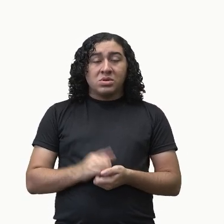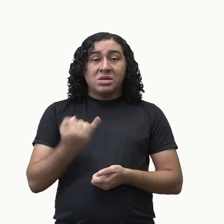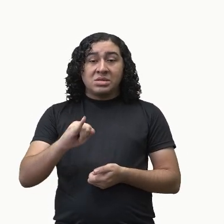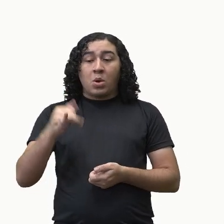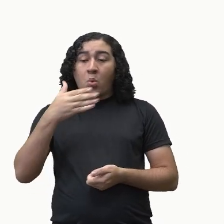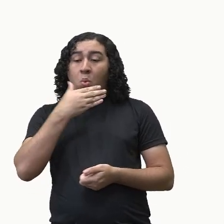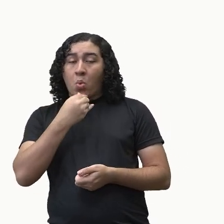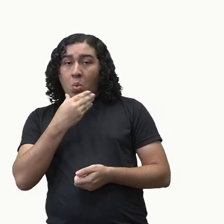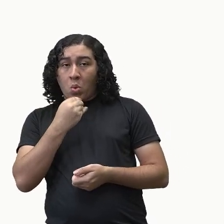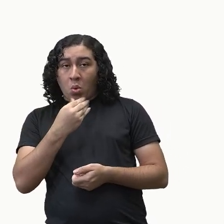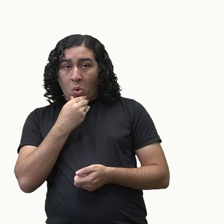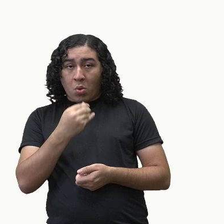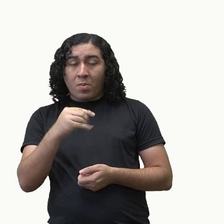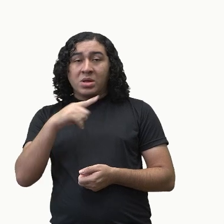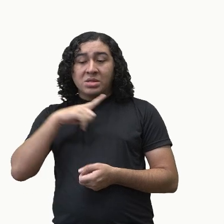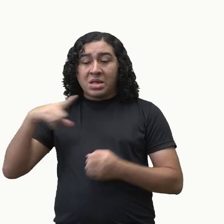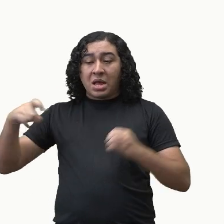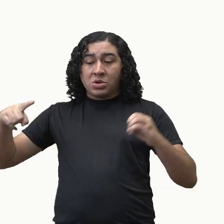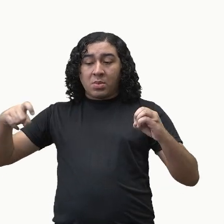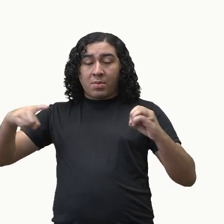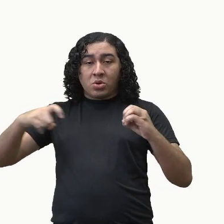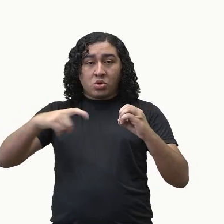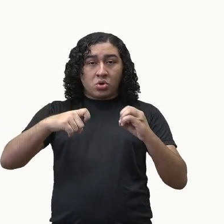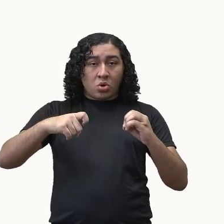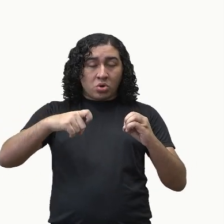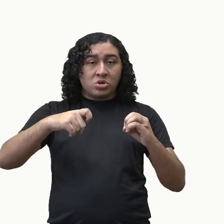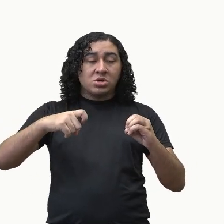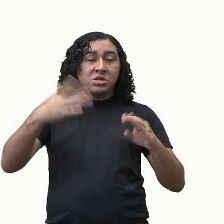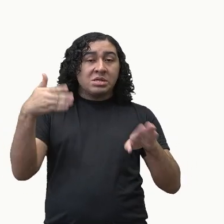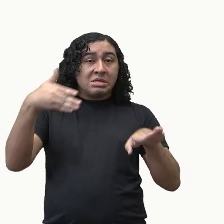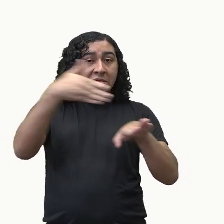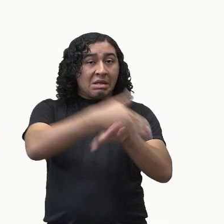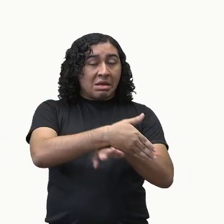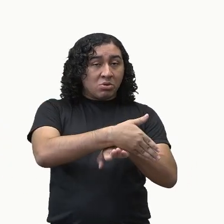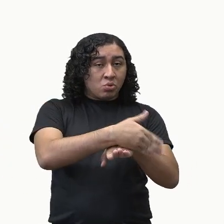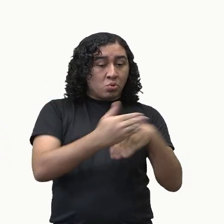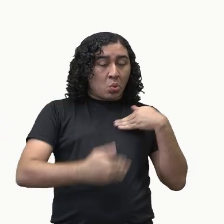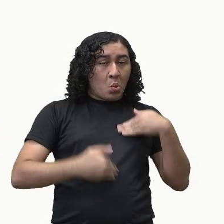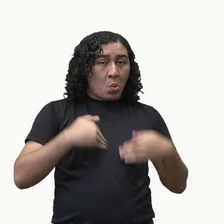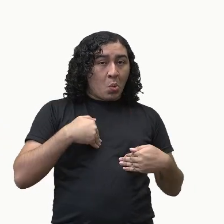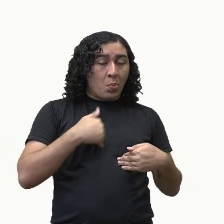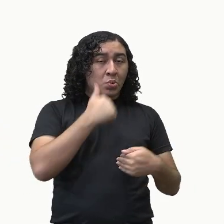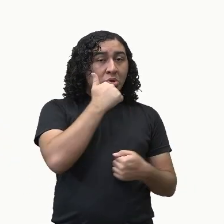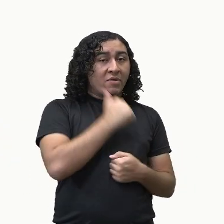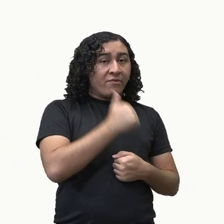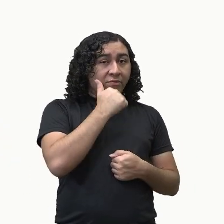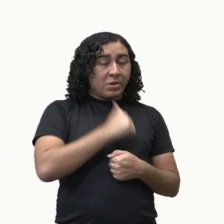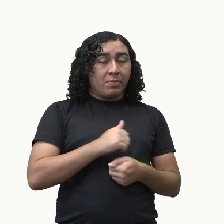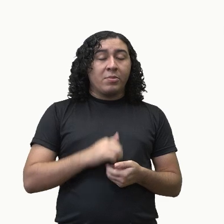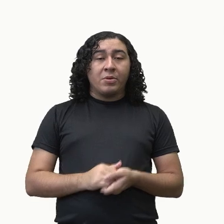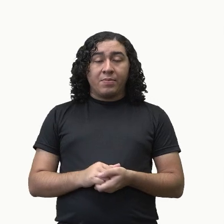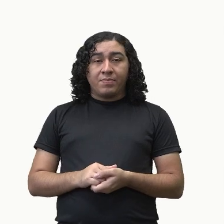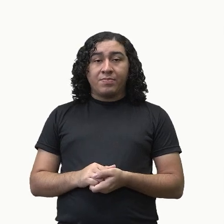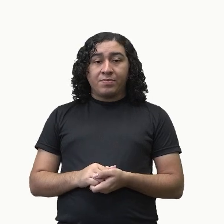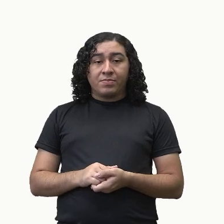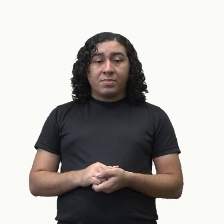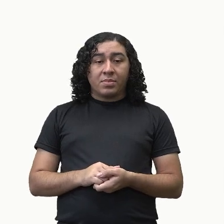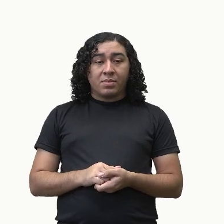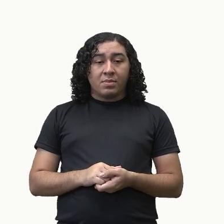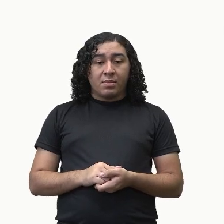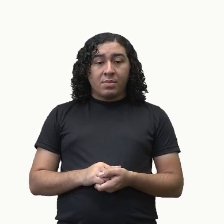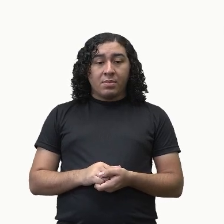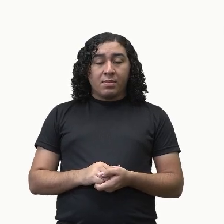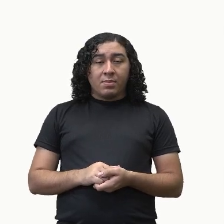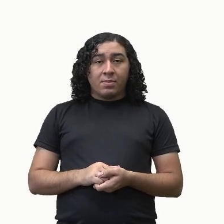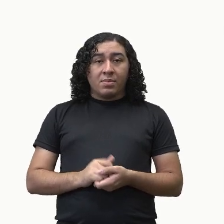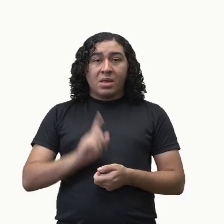macho deposita os espermatozoides dentro do corpo da fêmea. Isso já tem uma certa familiaridade, fazendo